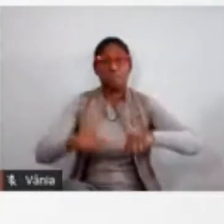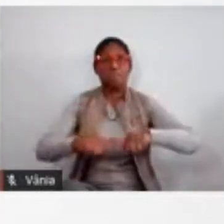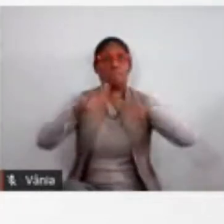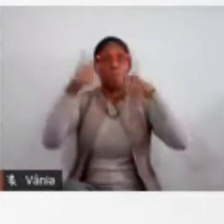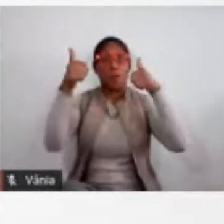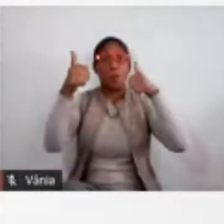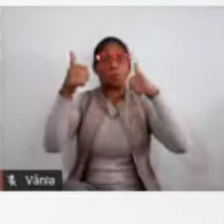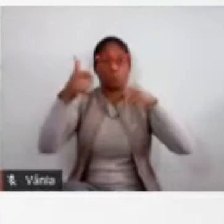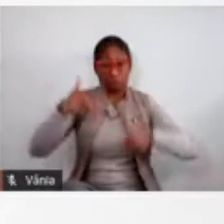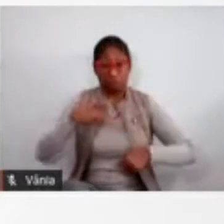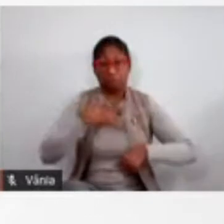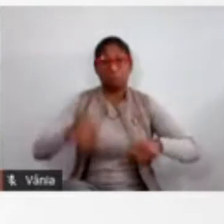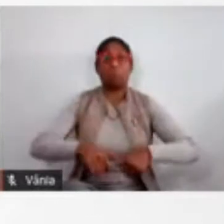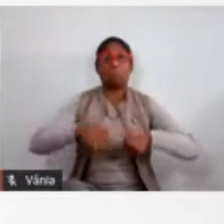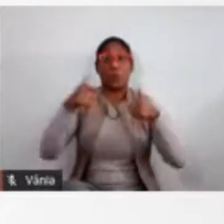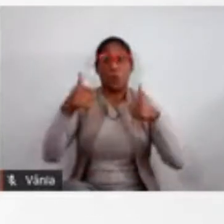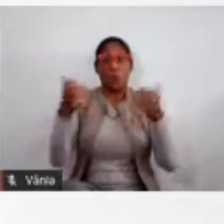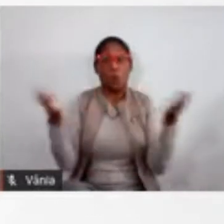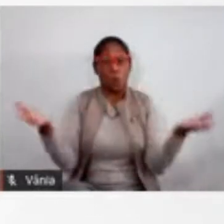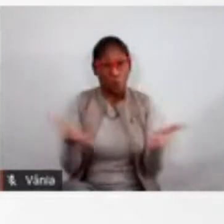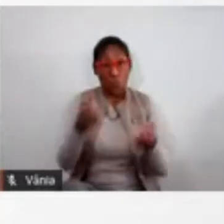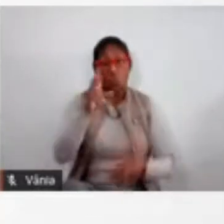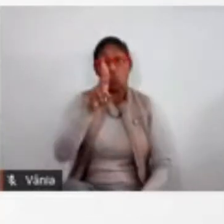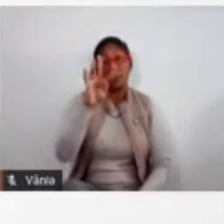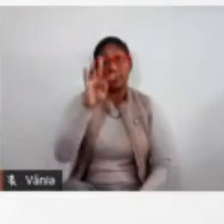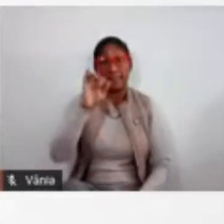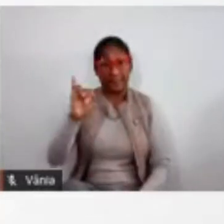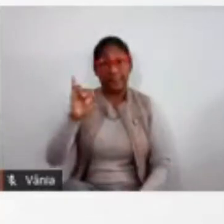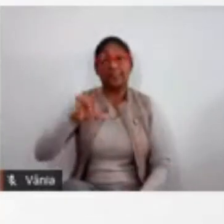E, nesse momento, a taxa de ocupação das nossas UTIs é de